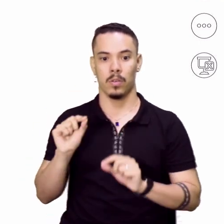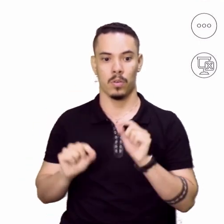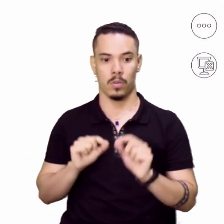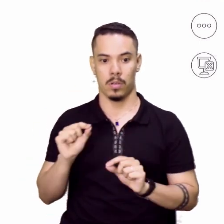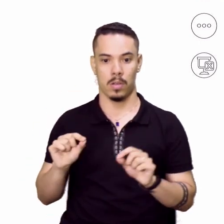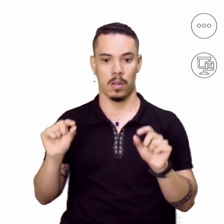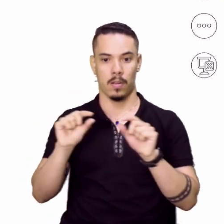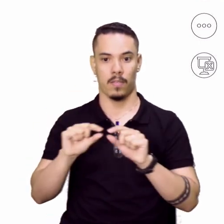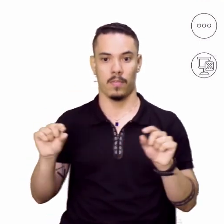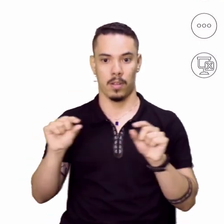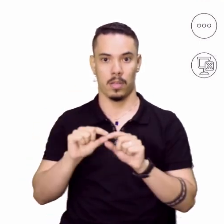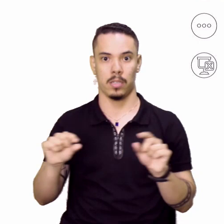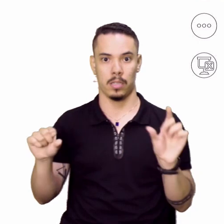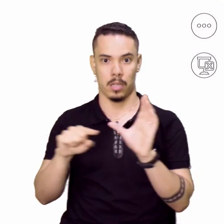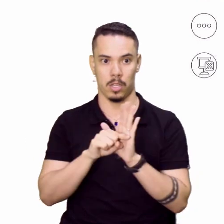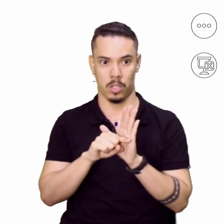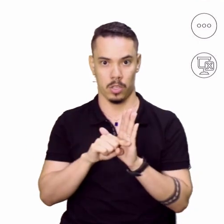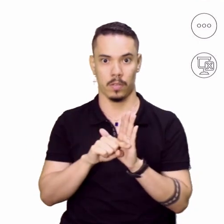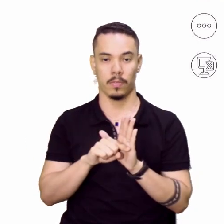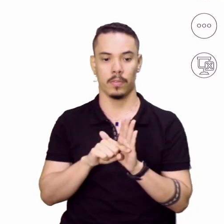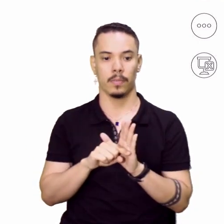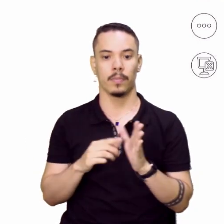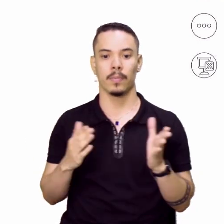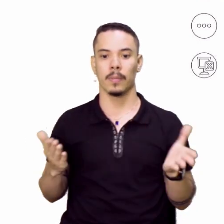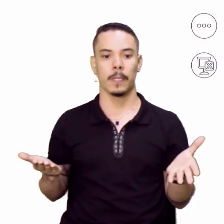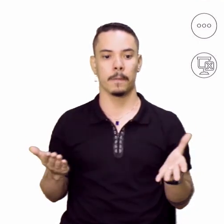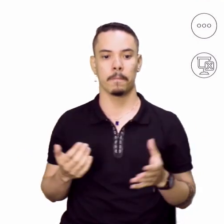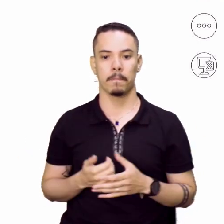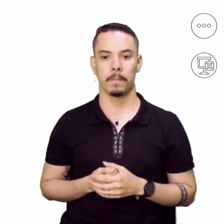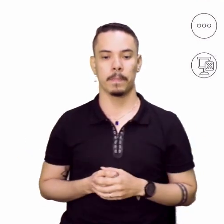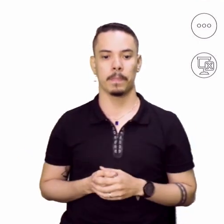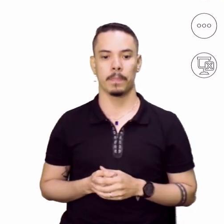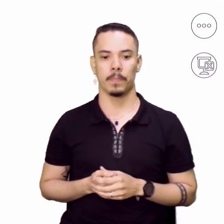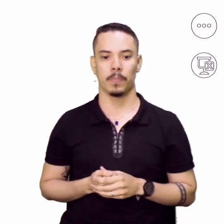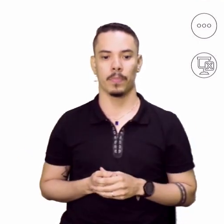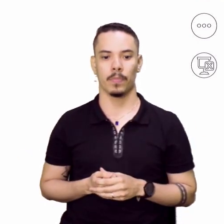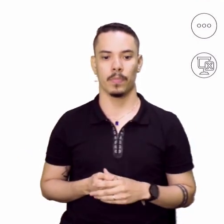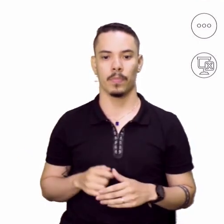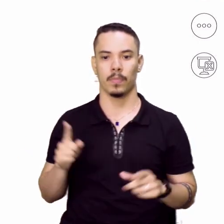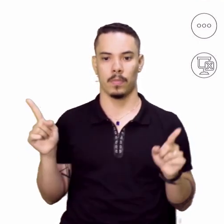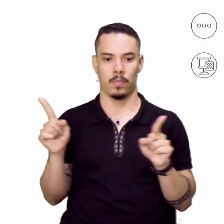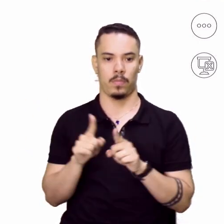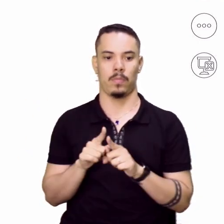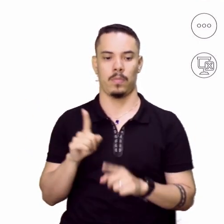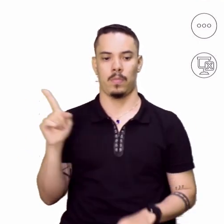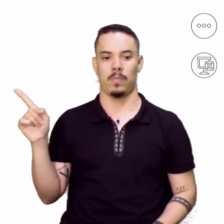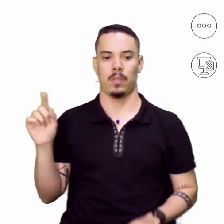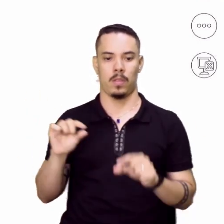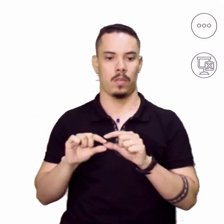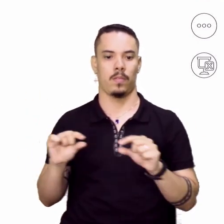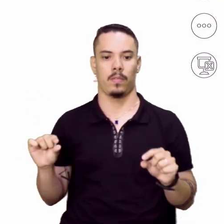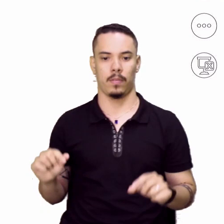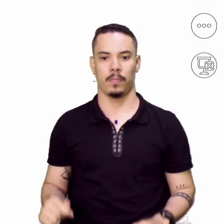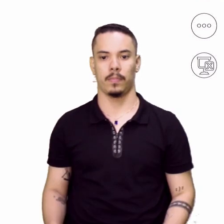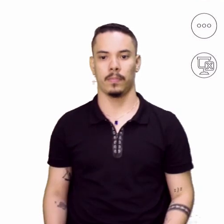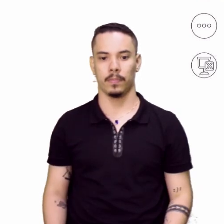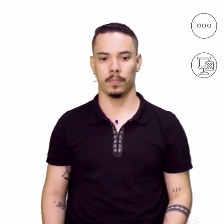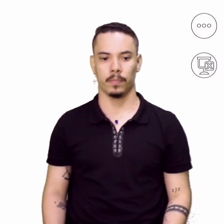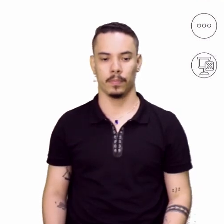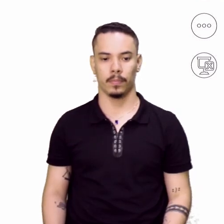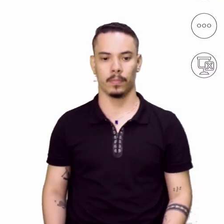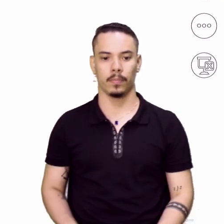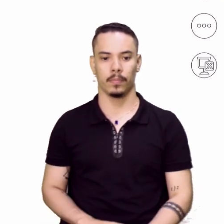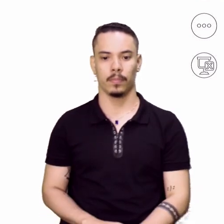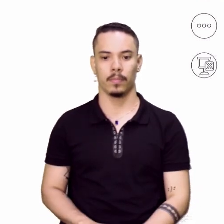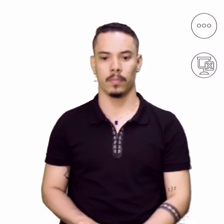é uma frase negativa então George won't be back until 6 George não